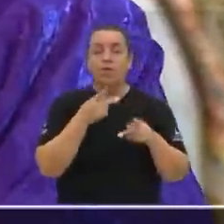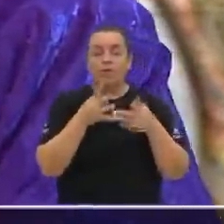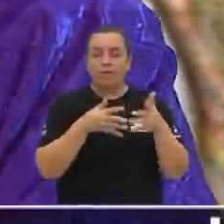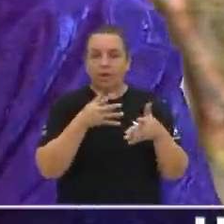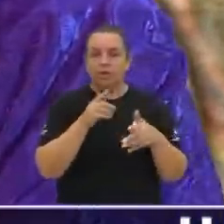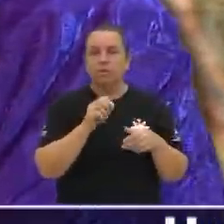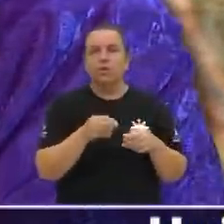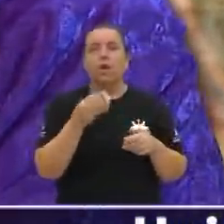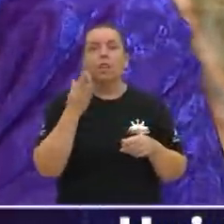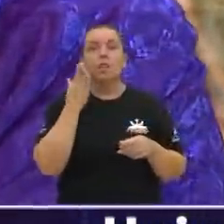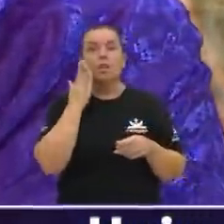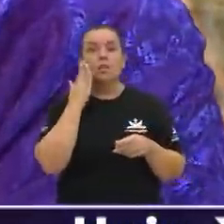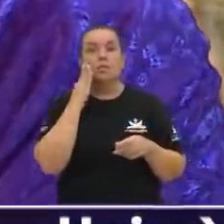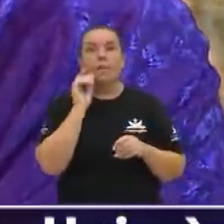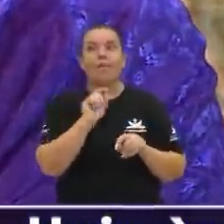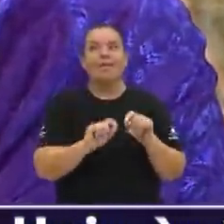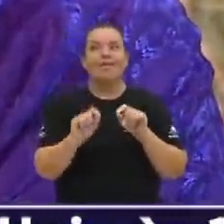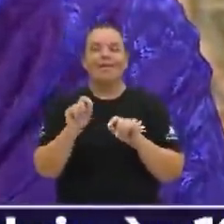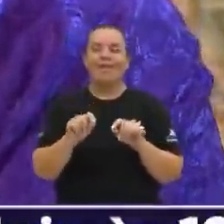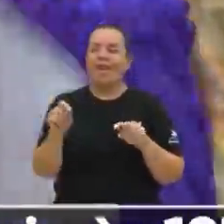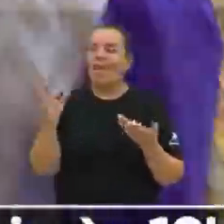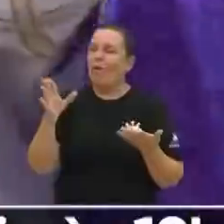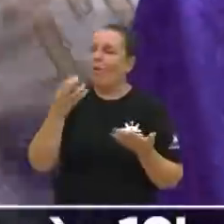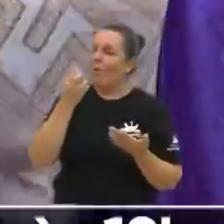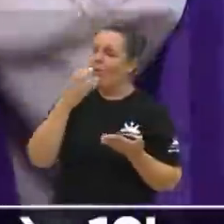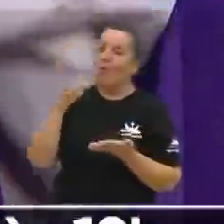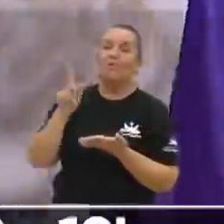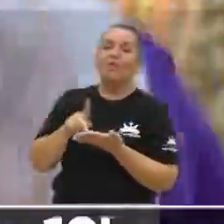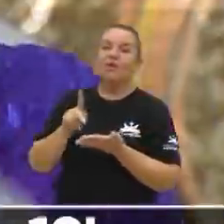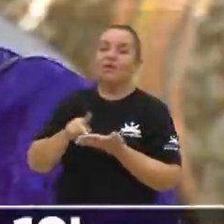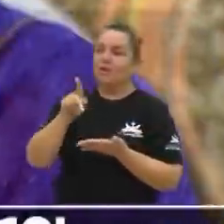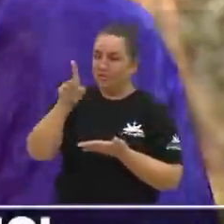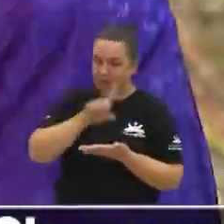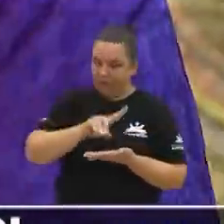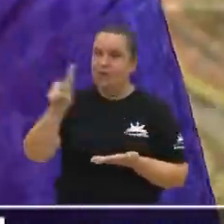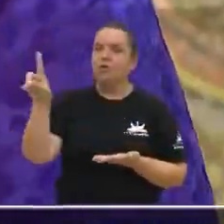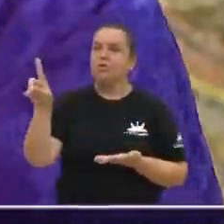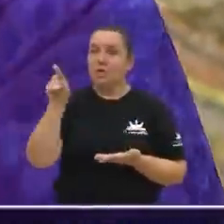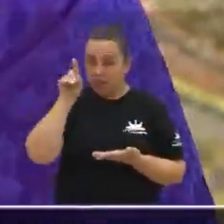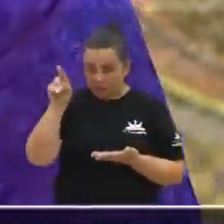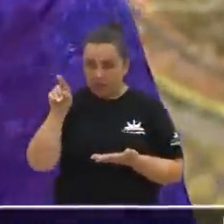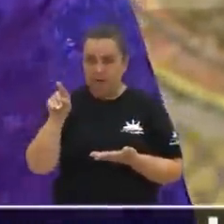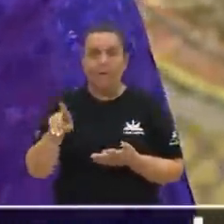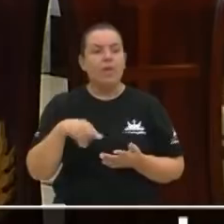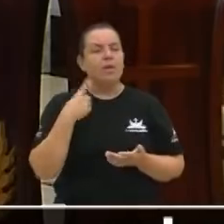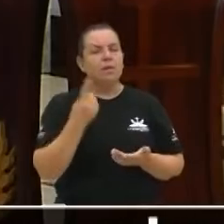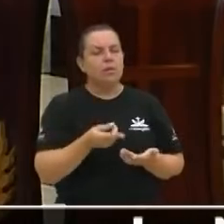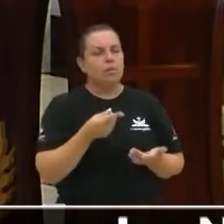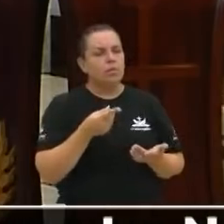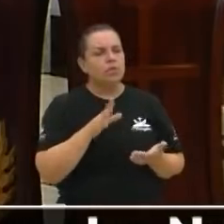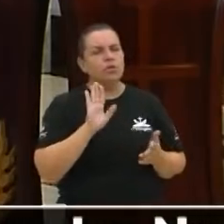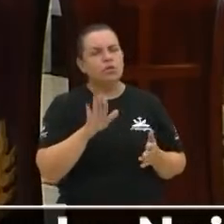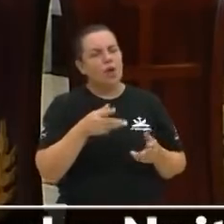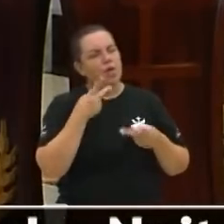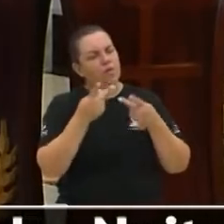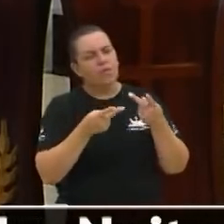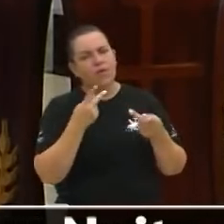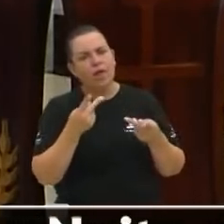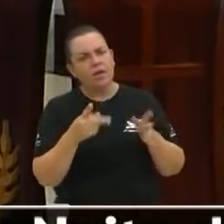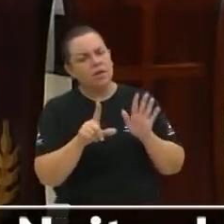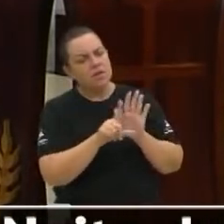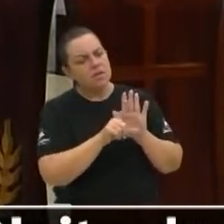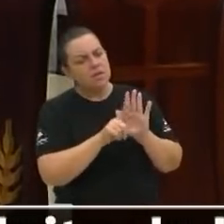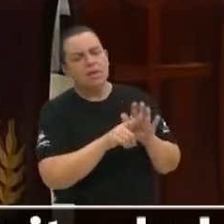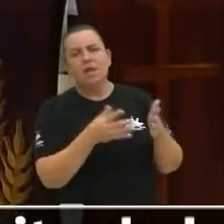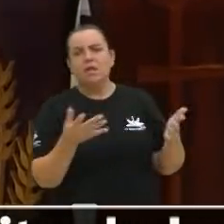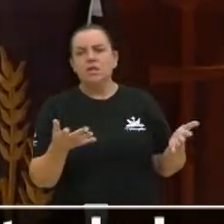de reconhecer aquele que é por Excelência O bom que é Deus e logo depois ele fala que